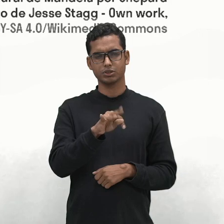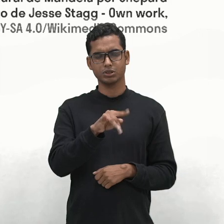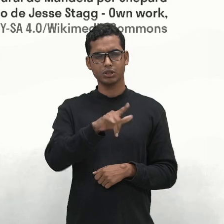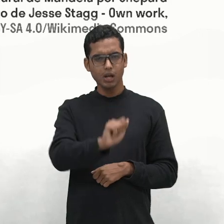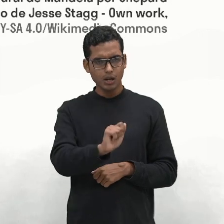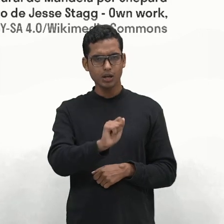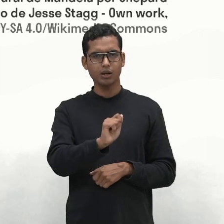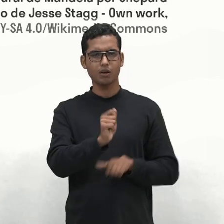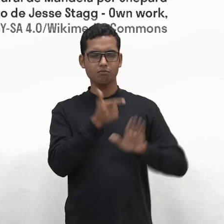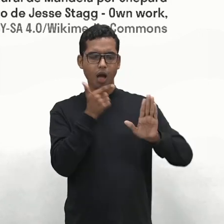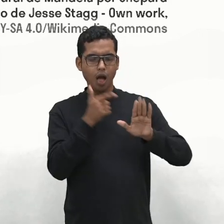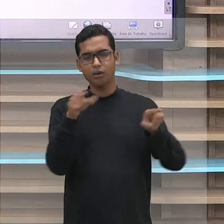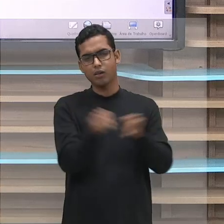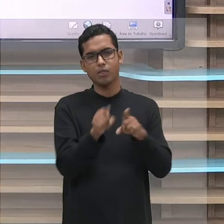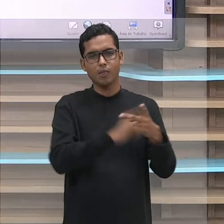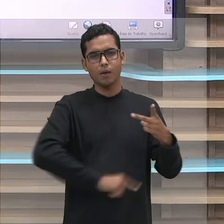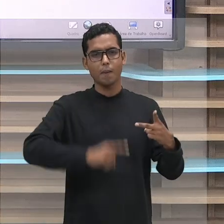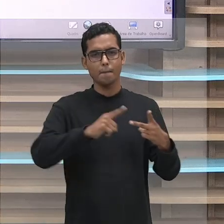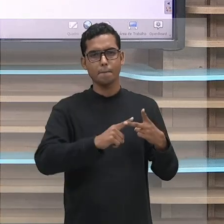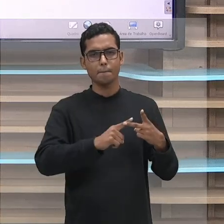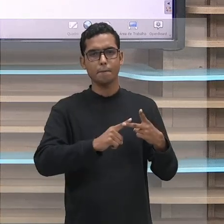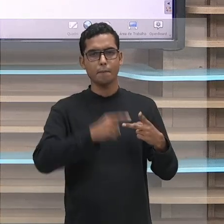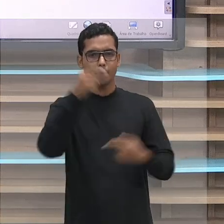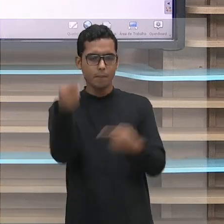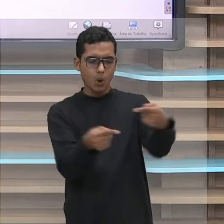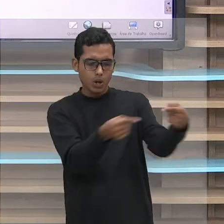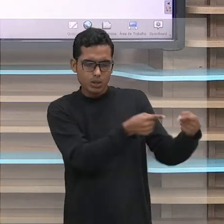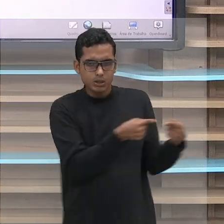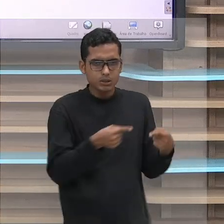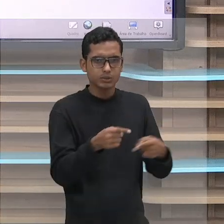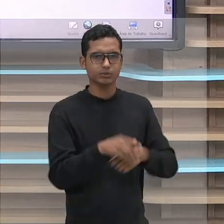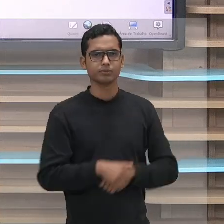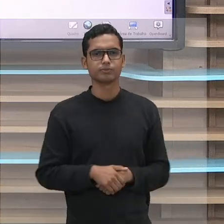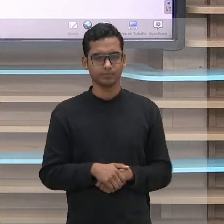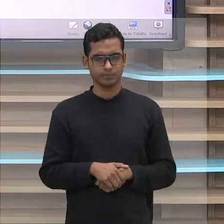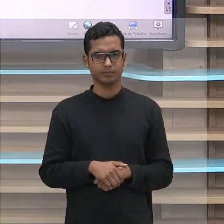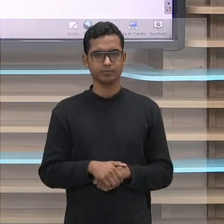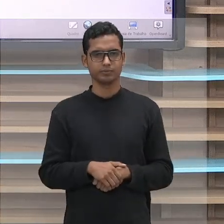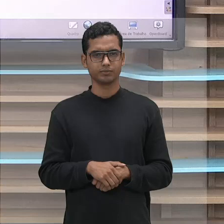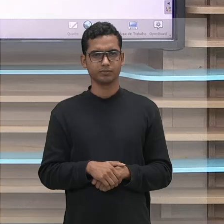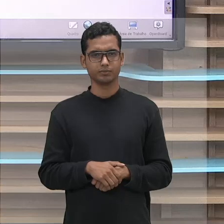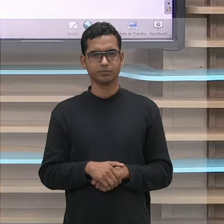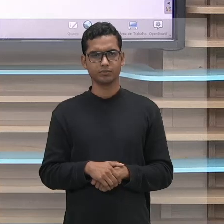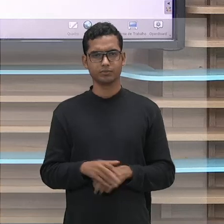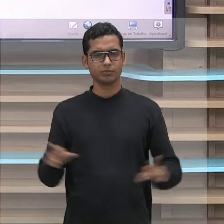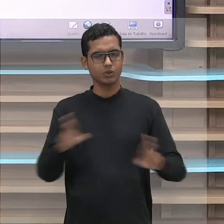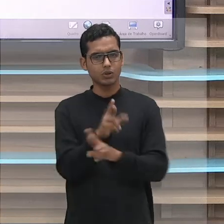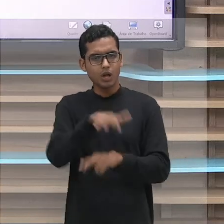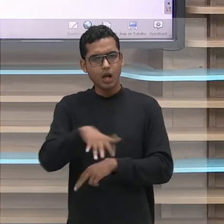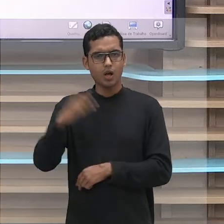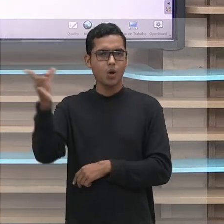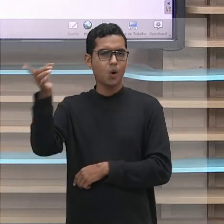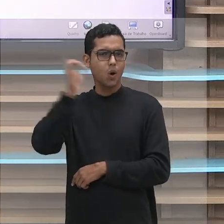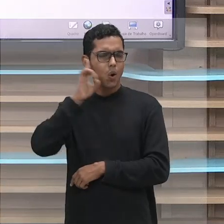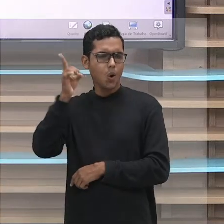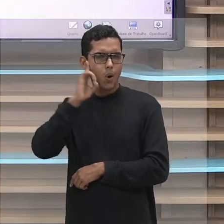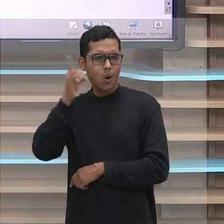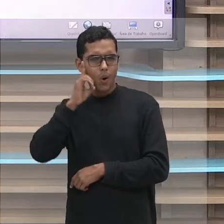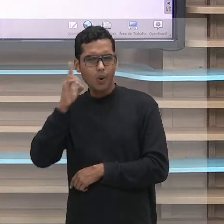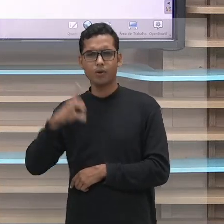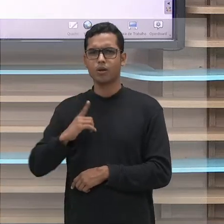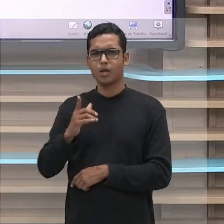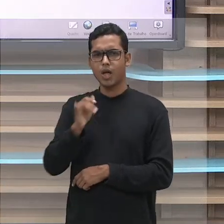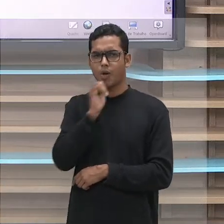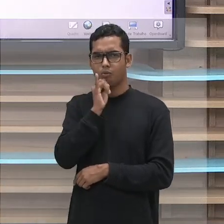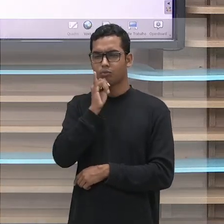sátiras é algo que é cômico, que envolve o quê? A política, o cotidiano. Um fato que